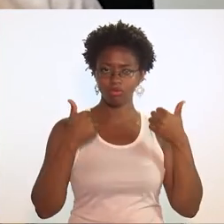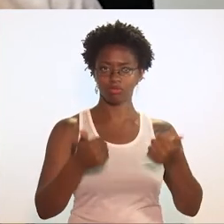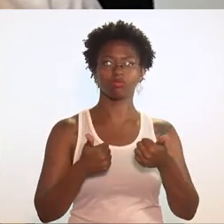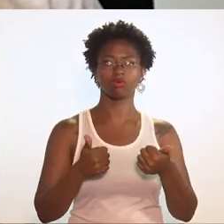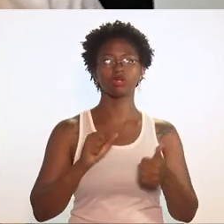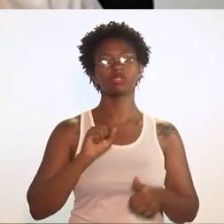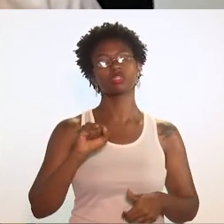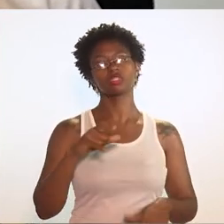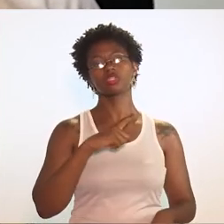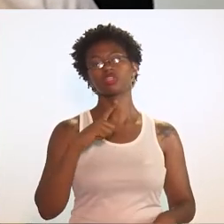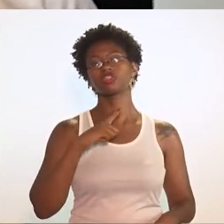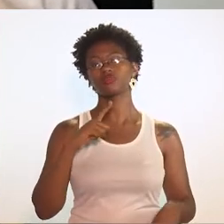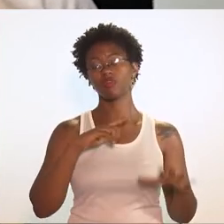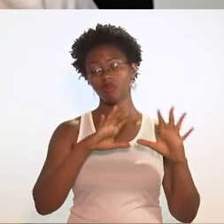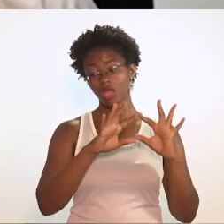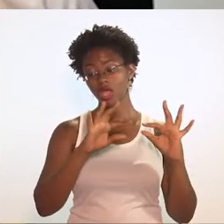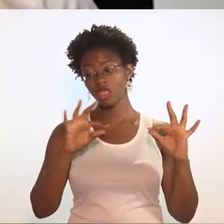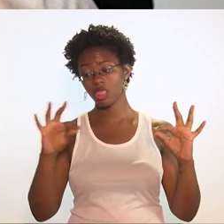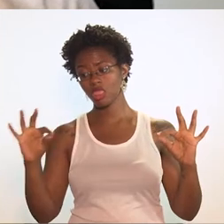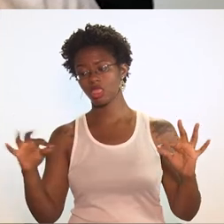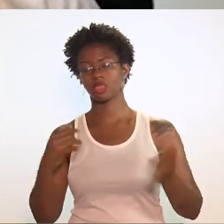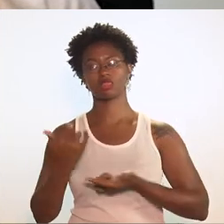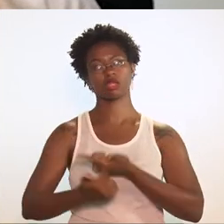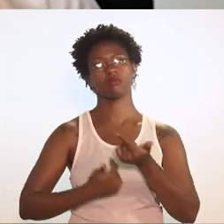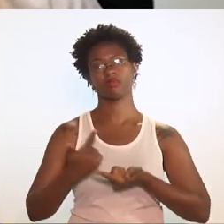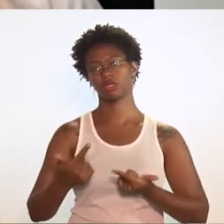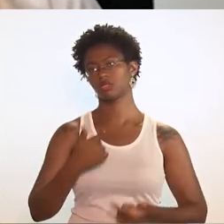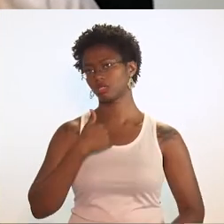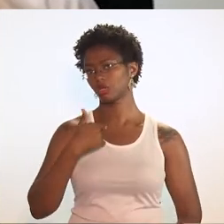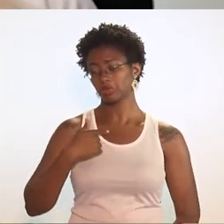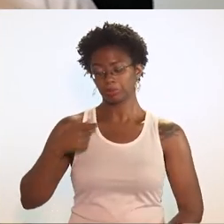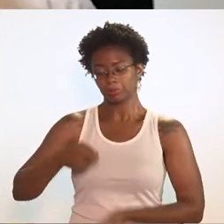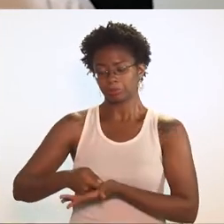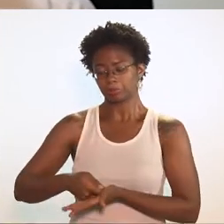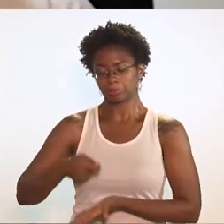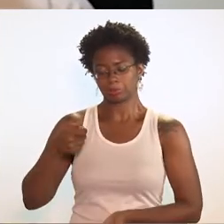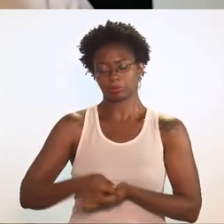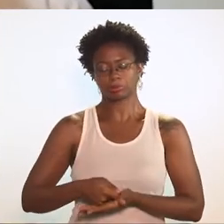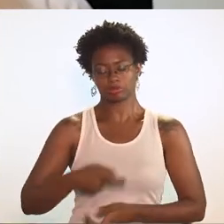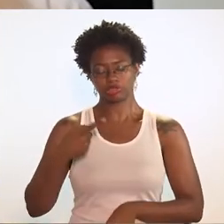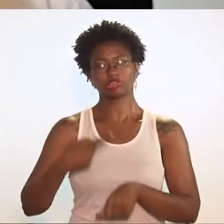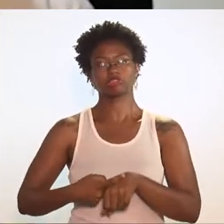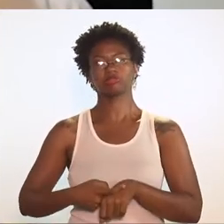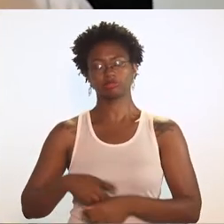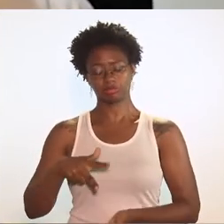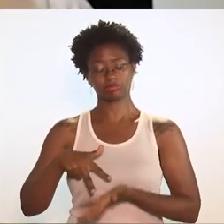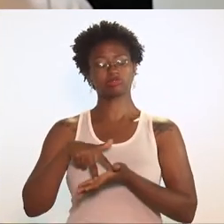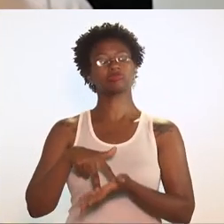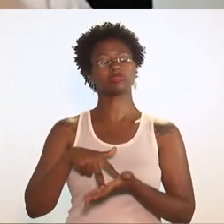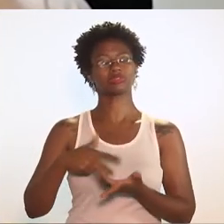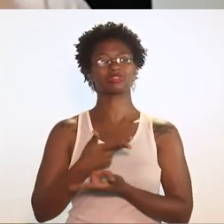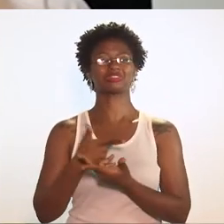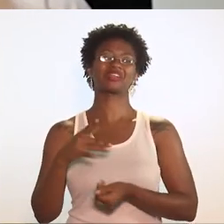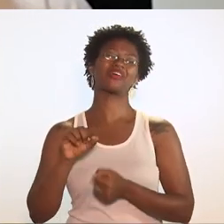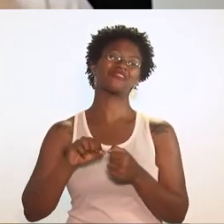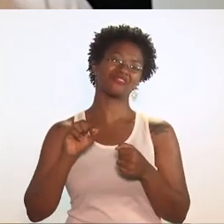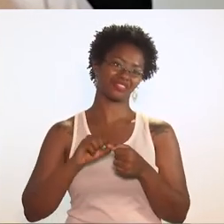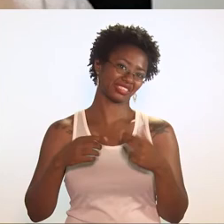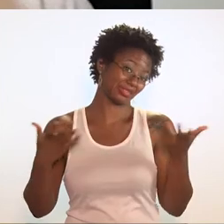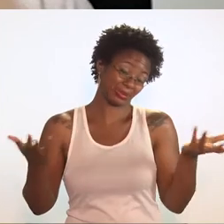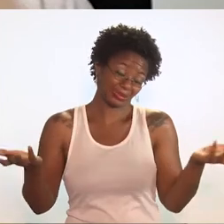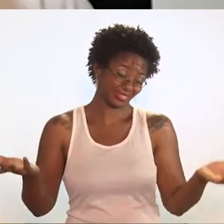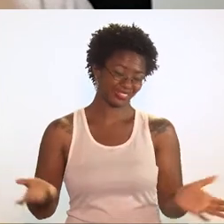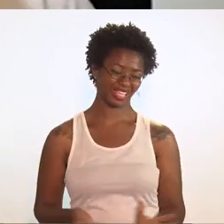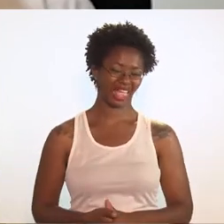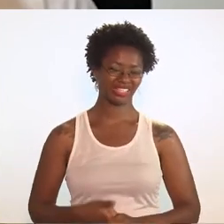resultados construindo uma linha de trabalho. Então, eu sou bastante exigente naquilo que eu faço,